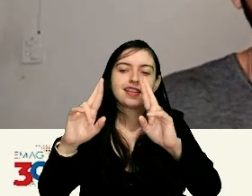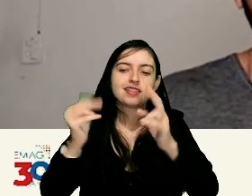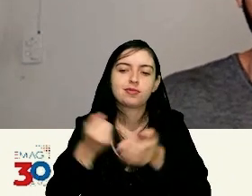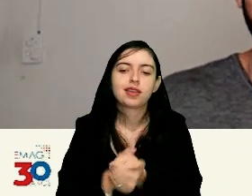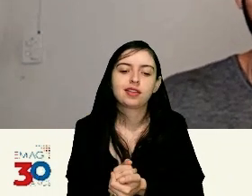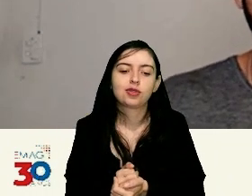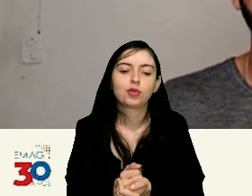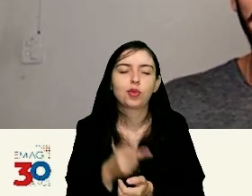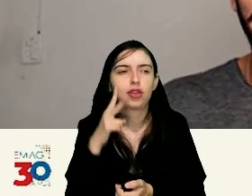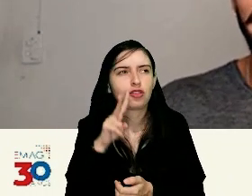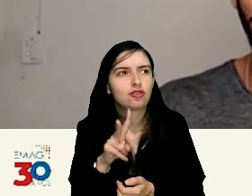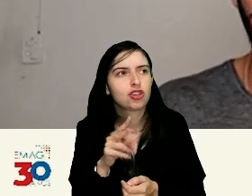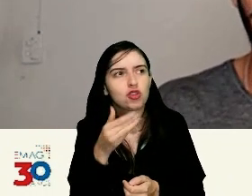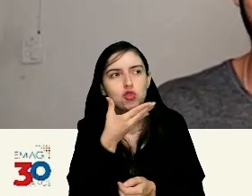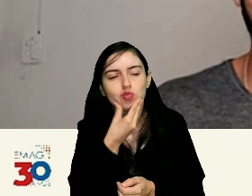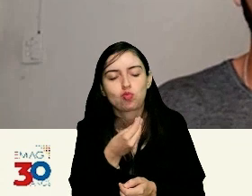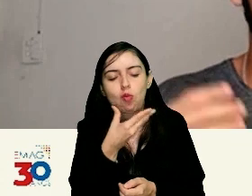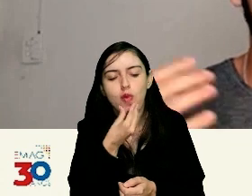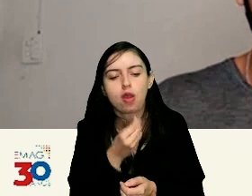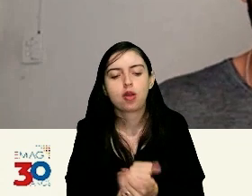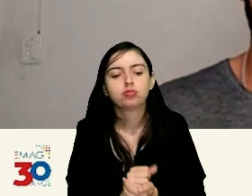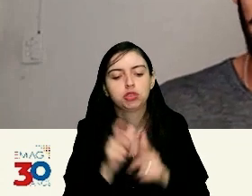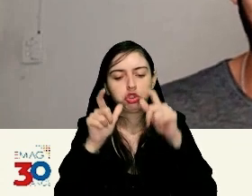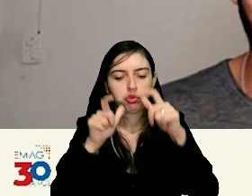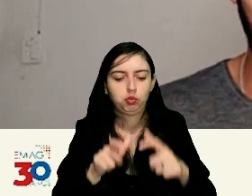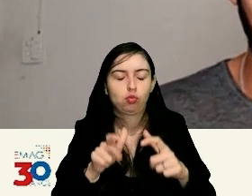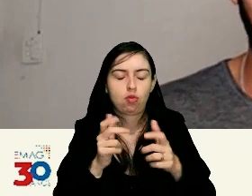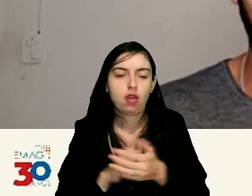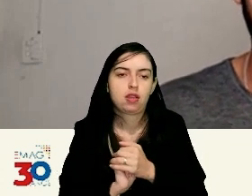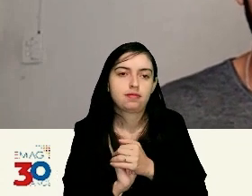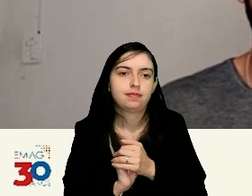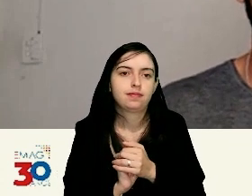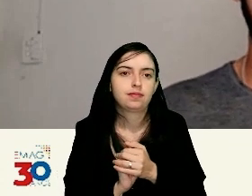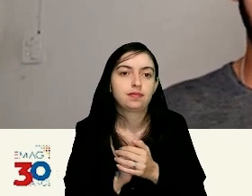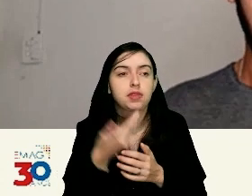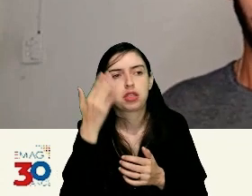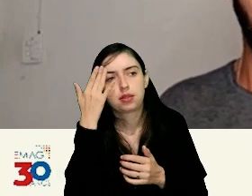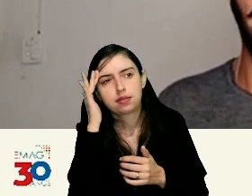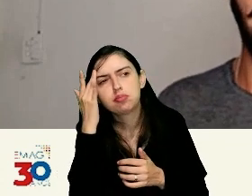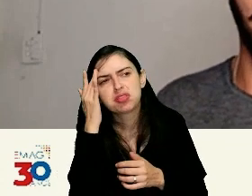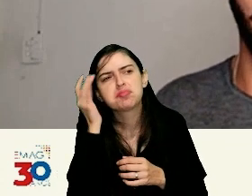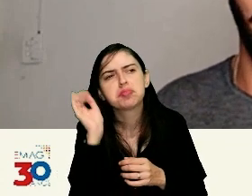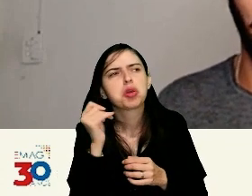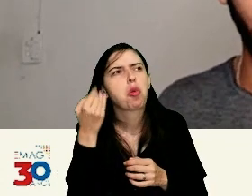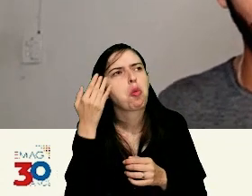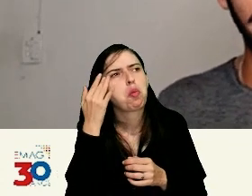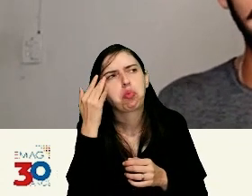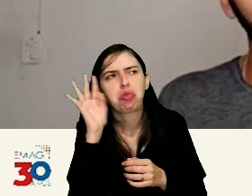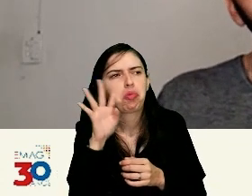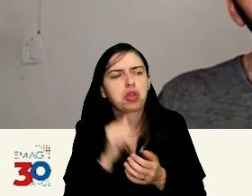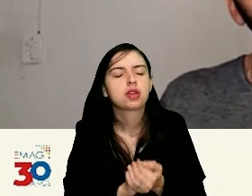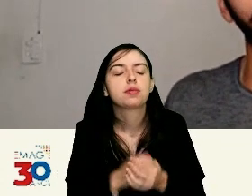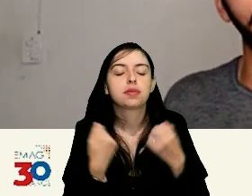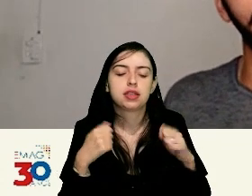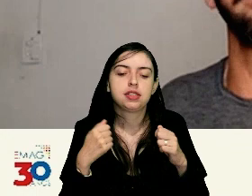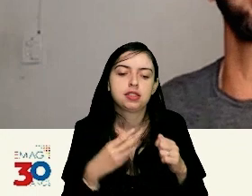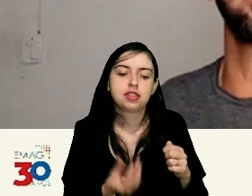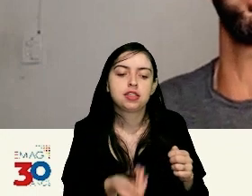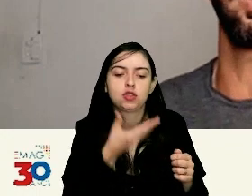muitos homens nesse lugar, conscientemente ou inconscientemente. Eu preciso ser um pai ativo, então eu vou fazer isso.